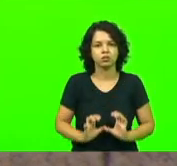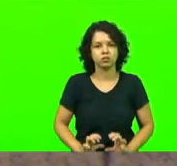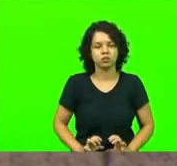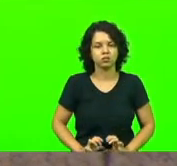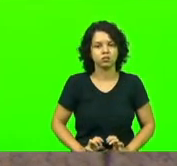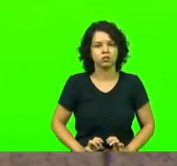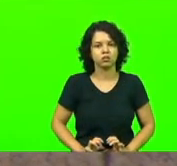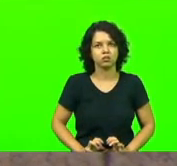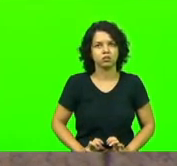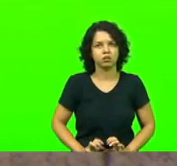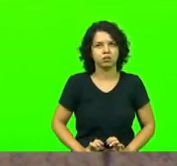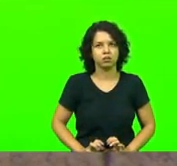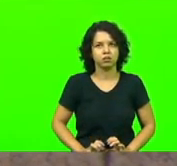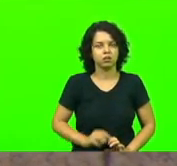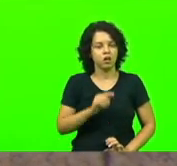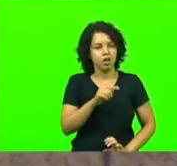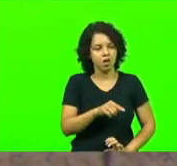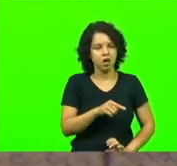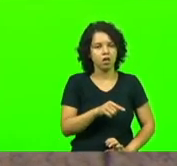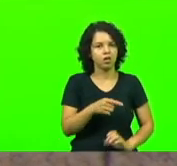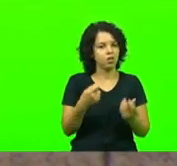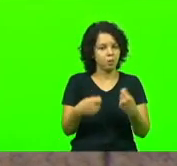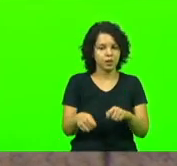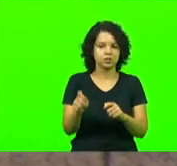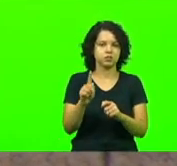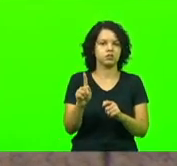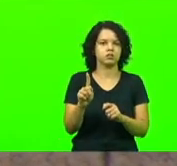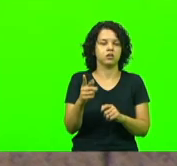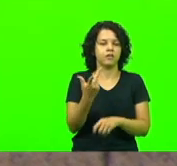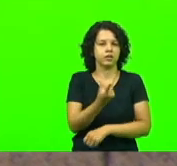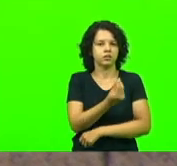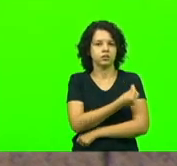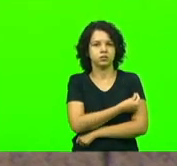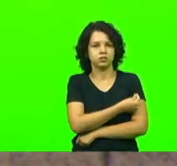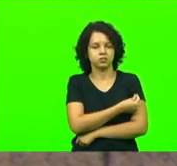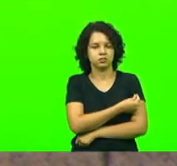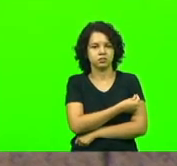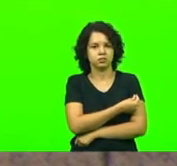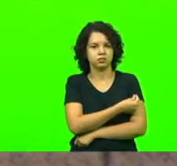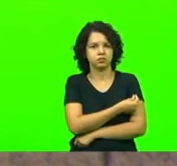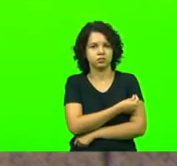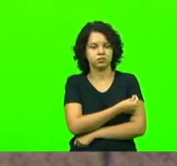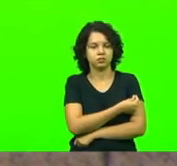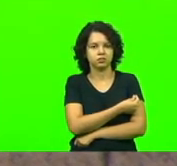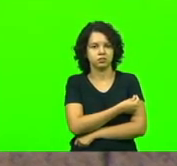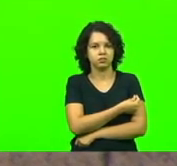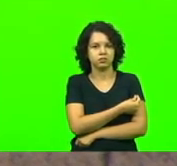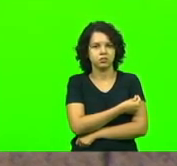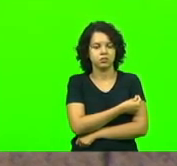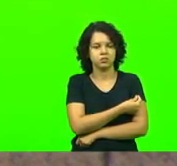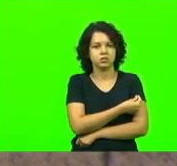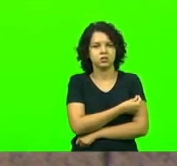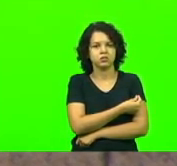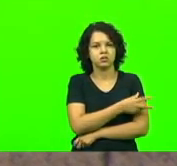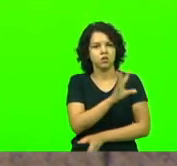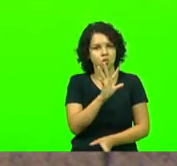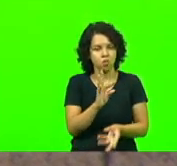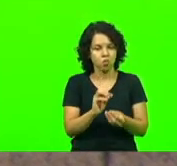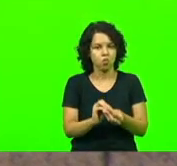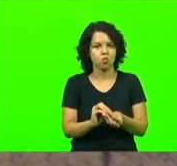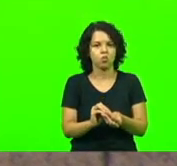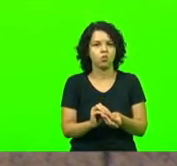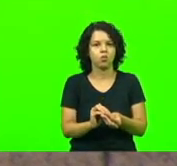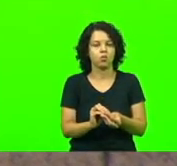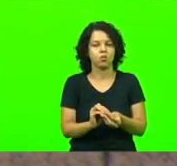entenda que não necessite da vacina? Então, eu concluo, senhor presidente, senhores